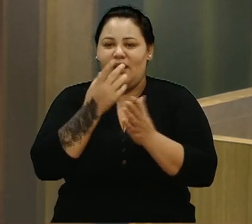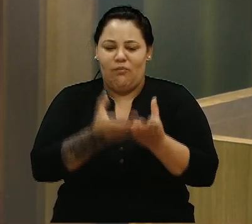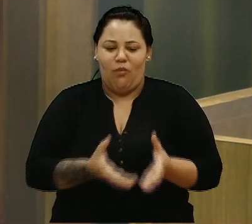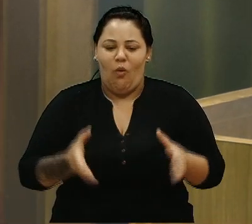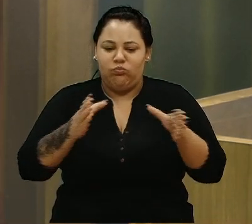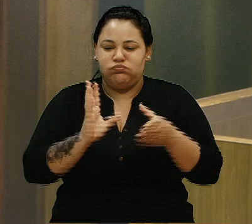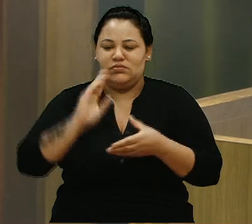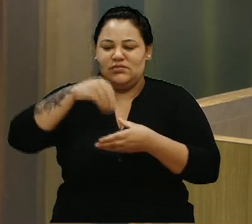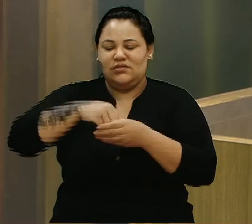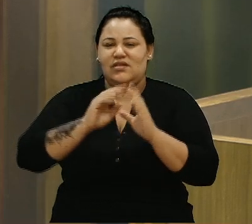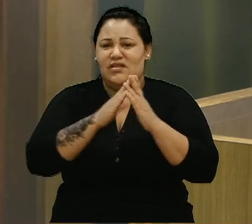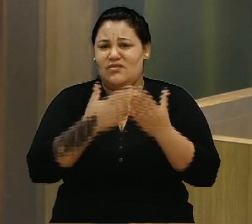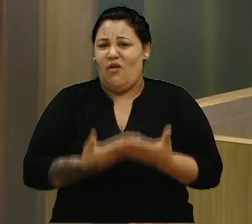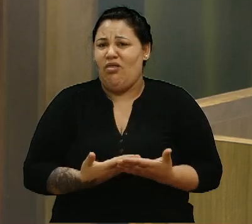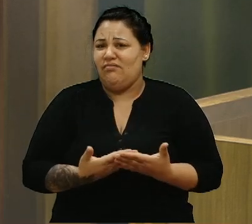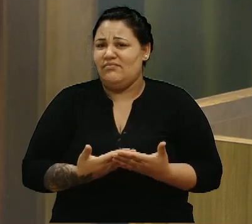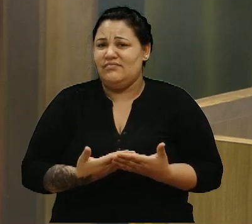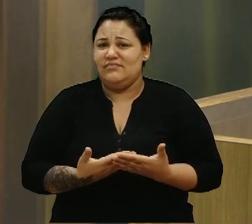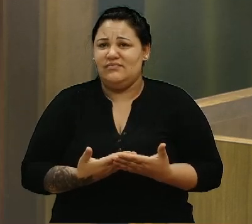escolas?